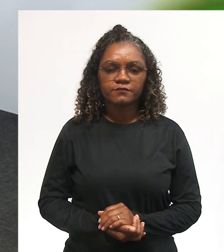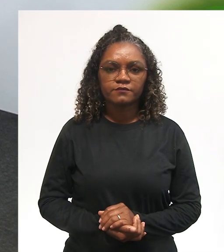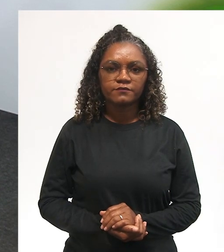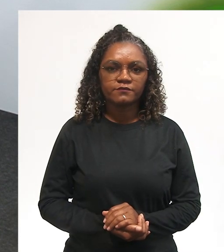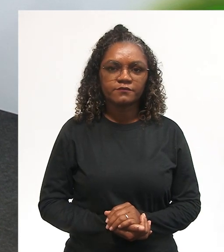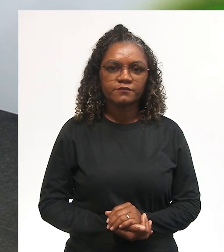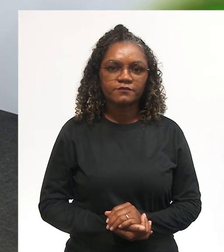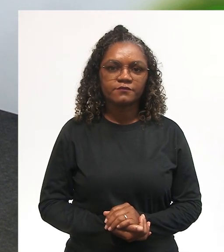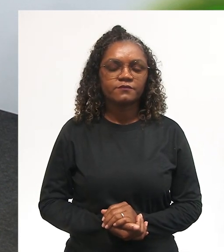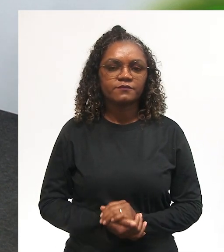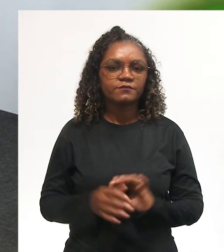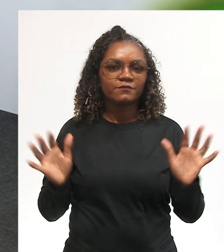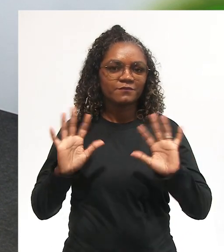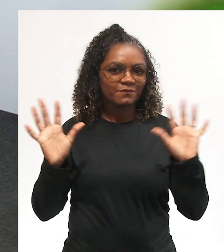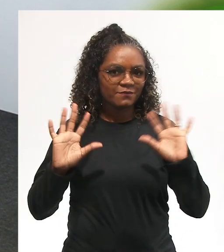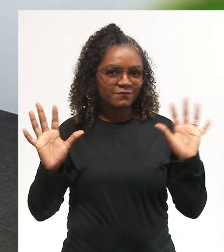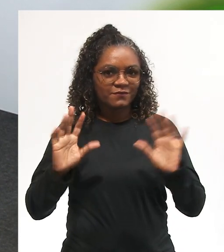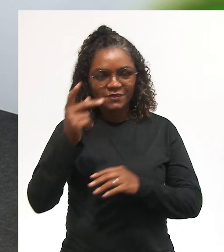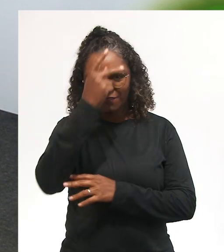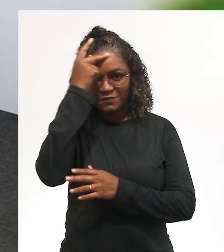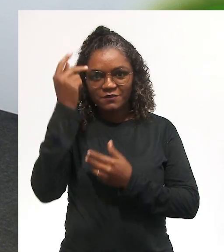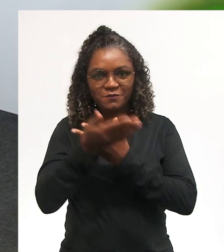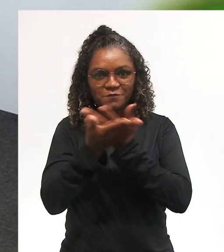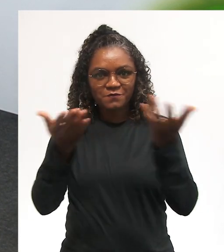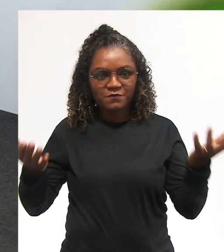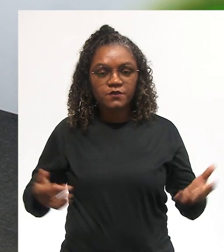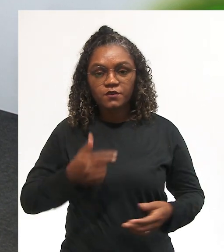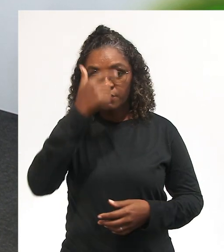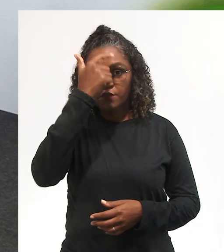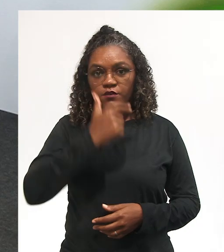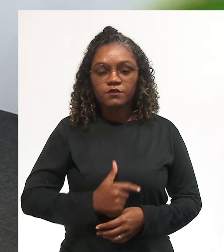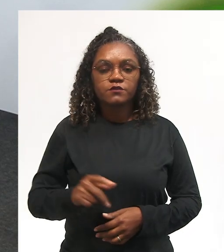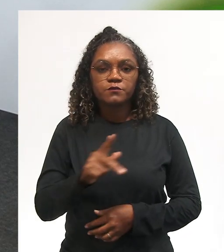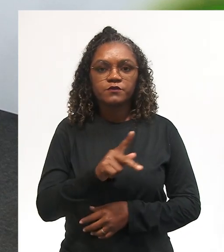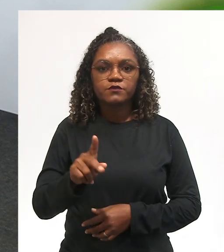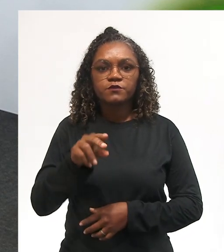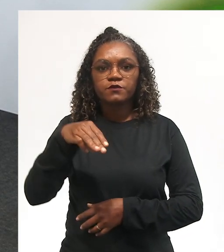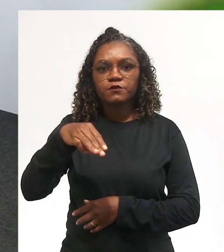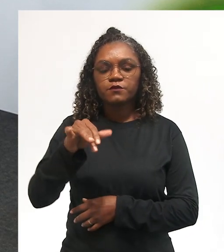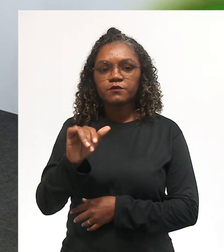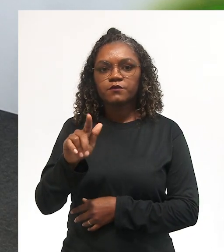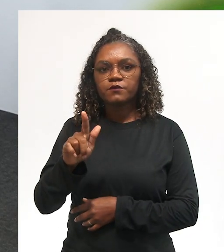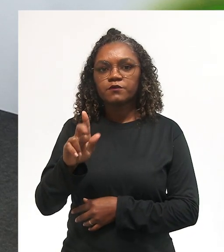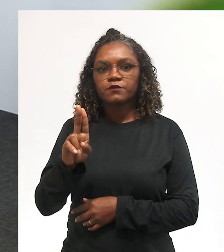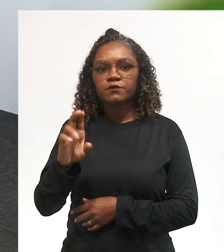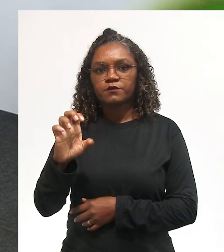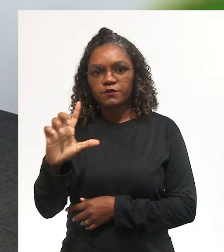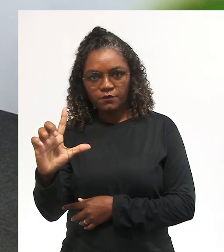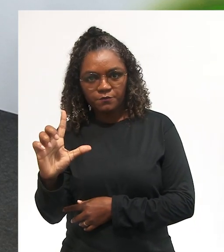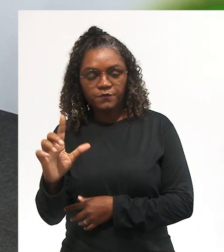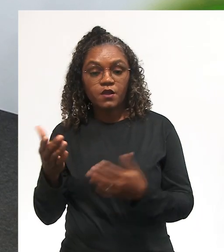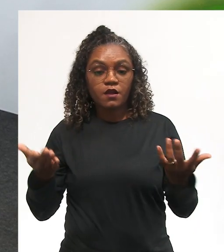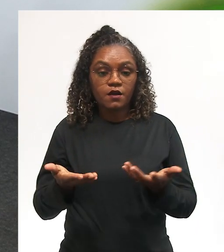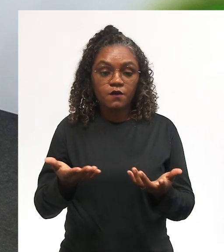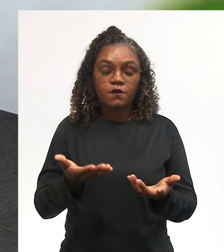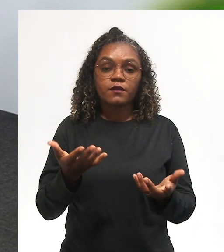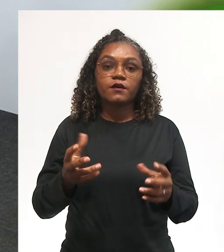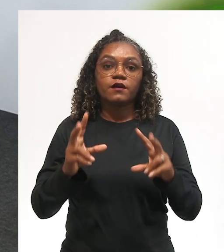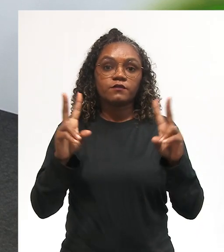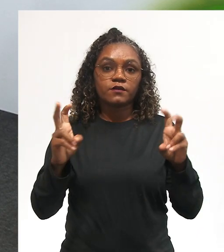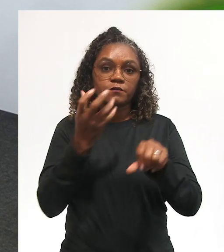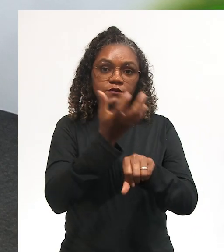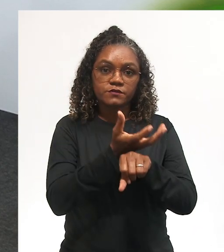Olá, pessoal. Eu sou o professor Miguel Gomes Costa. Vou trabalhar a disciplina Matemática Básica